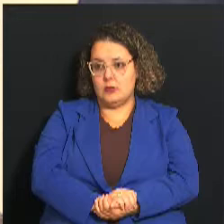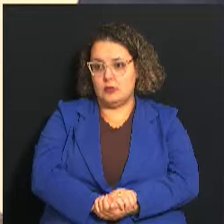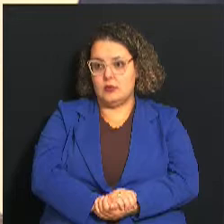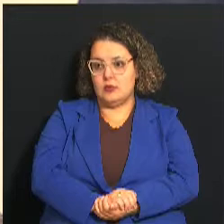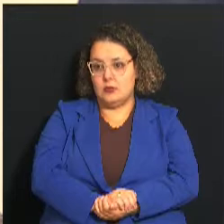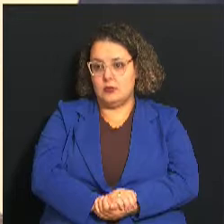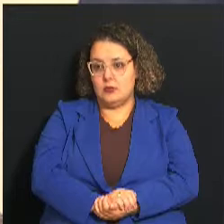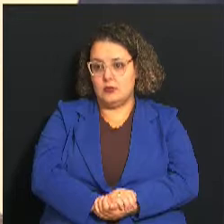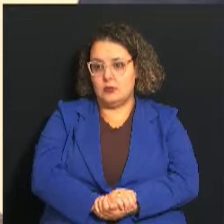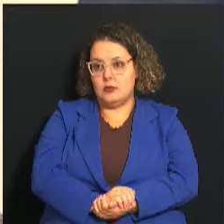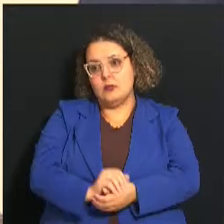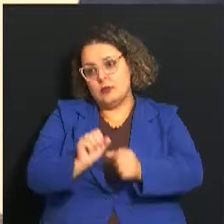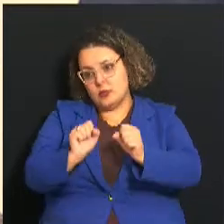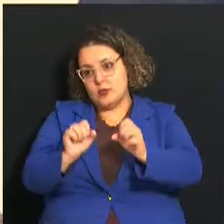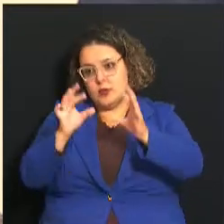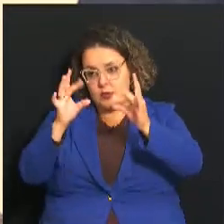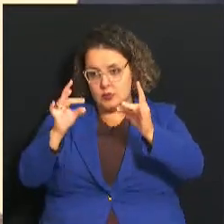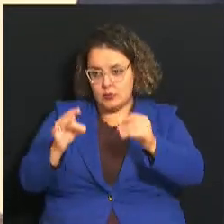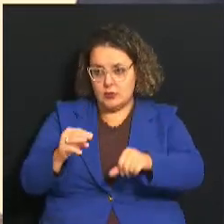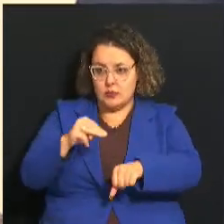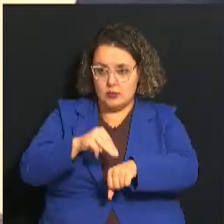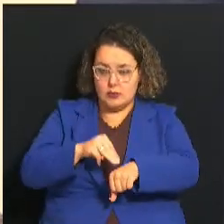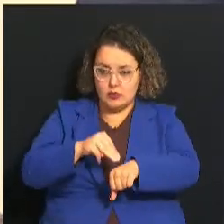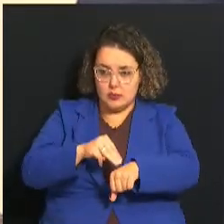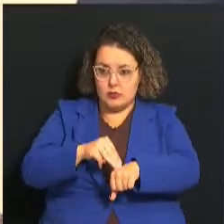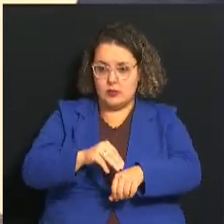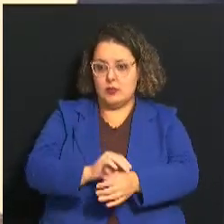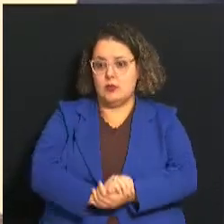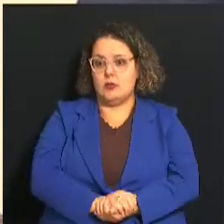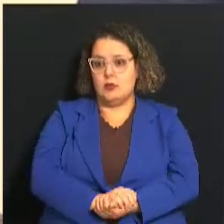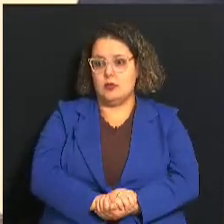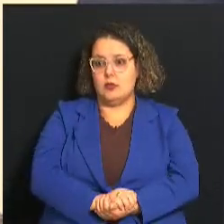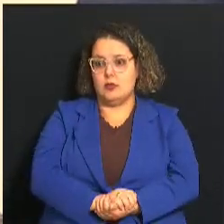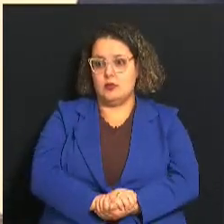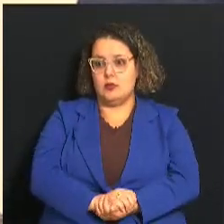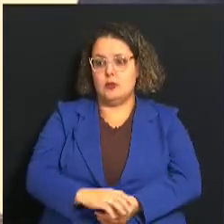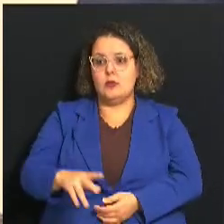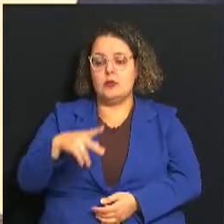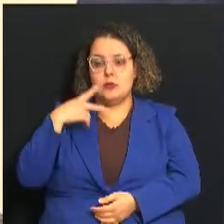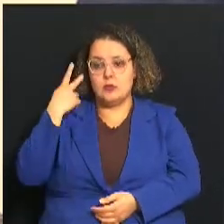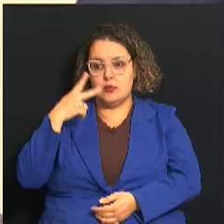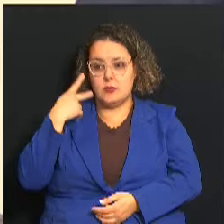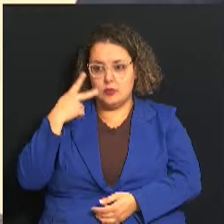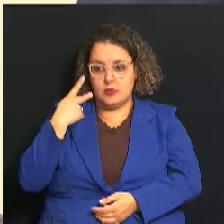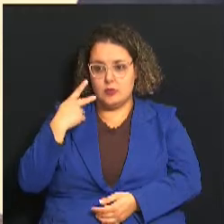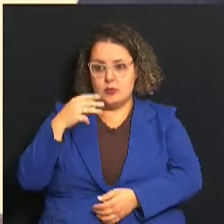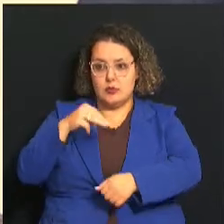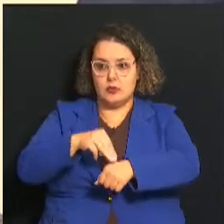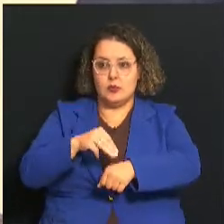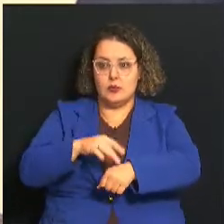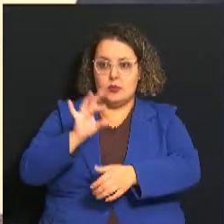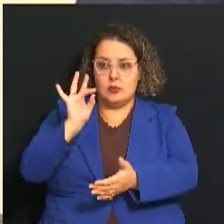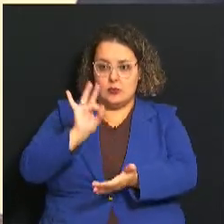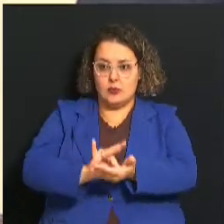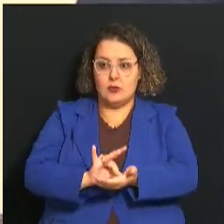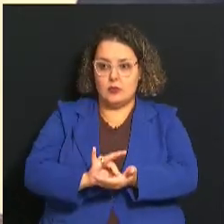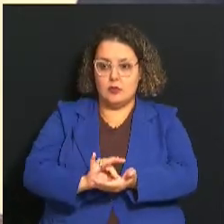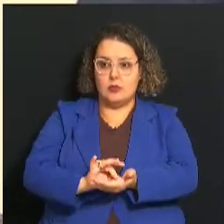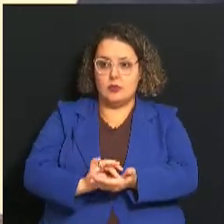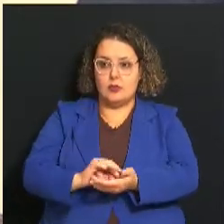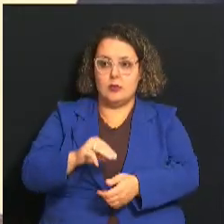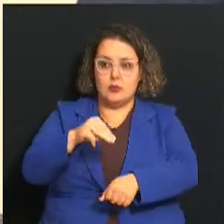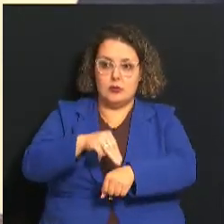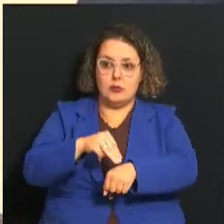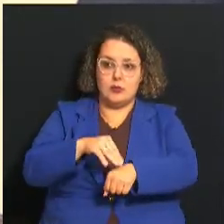pudesse especificar os membros que são os vereadores, que ele chamou de membros efetivos, e membros